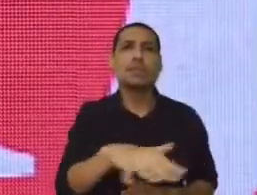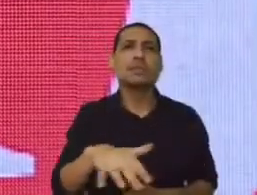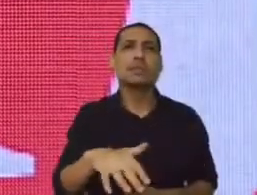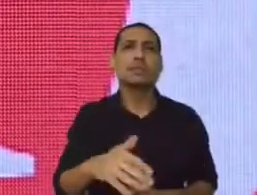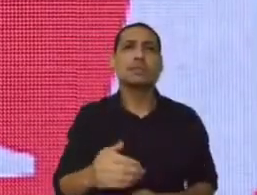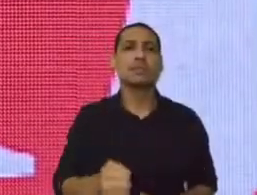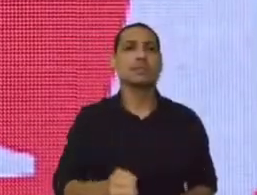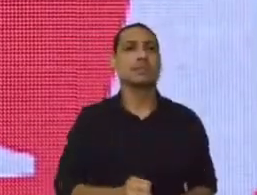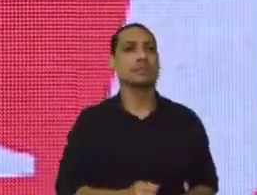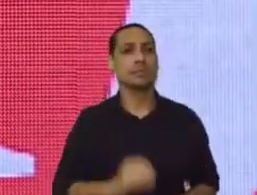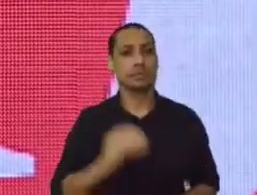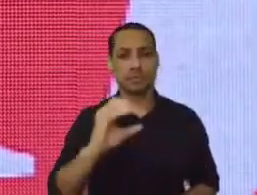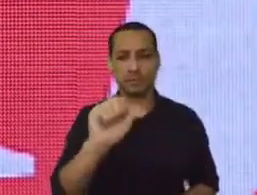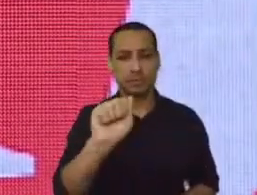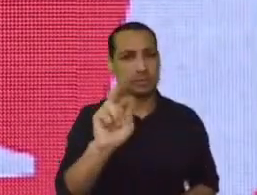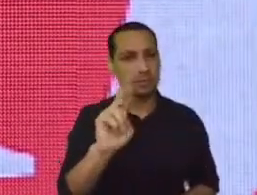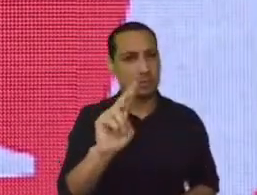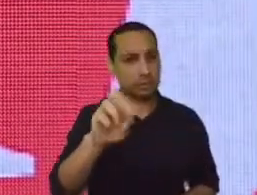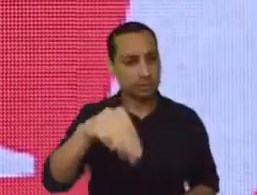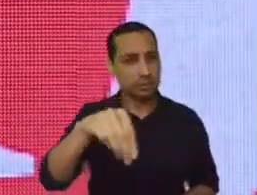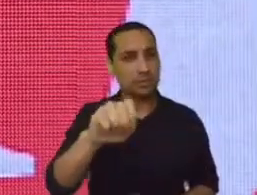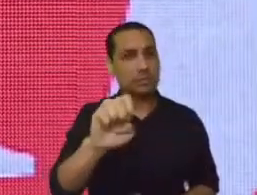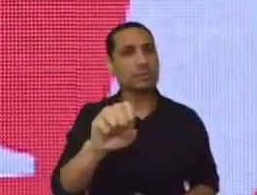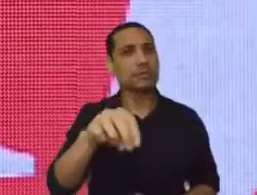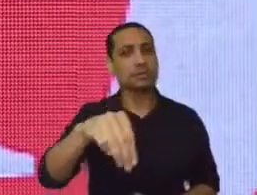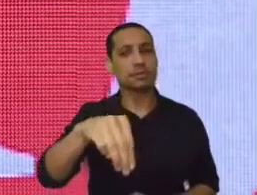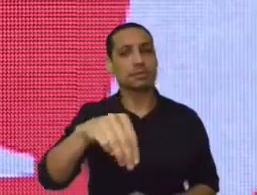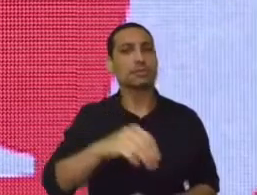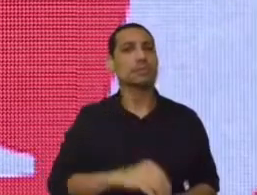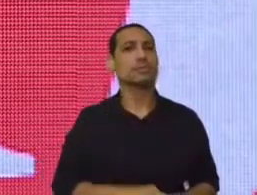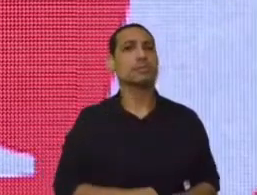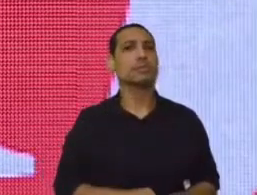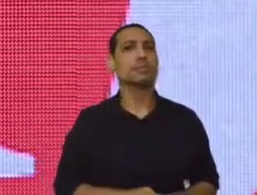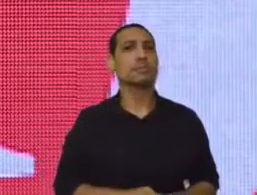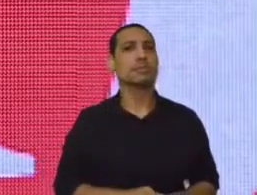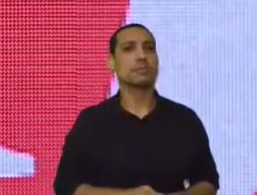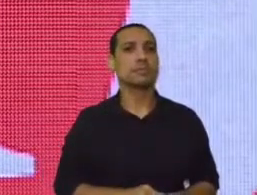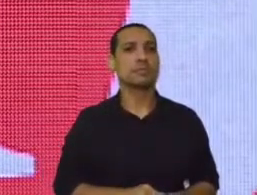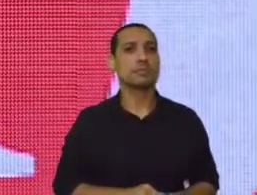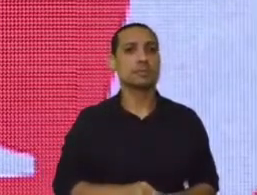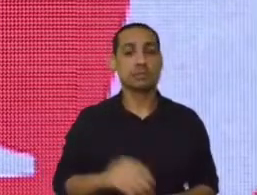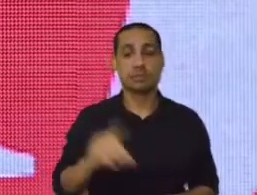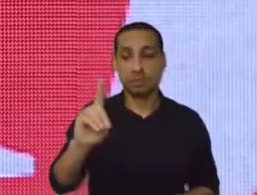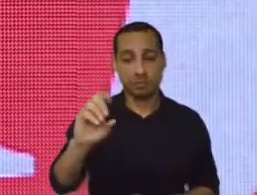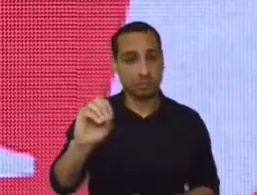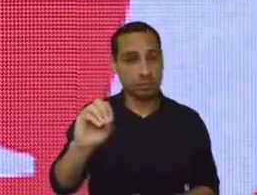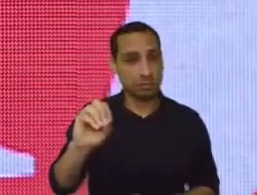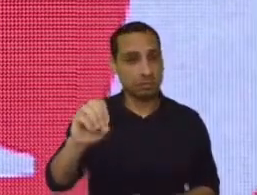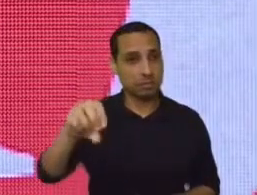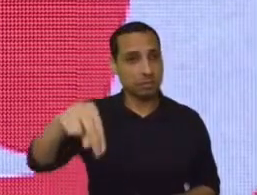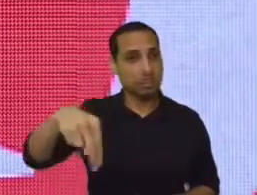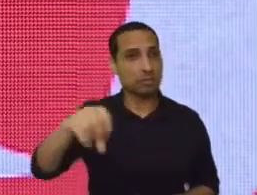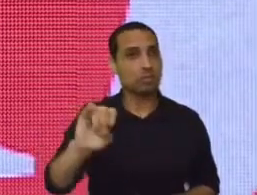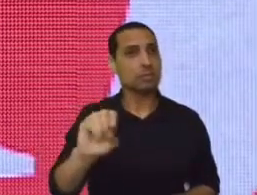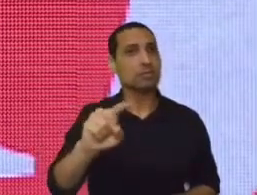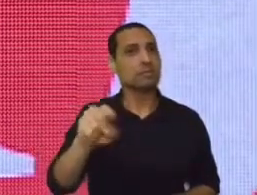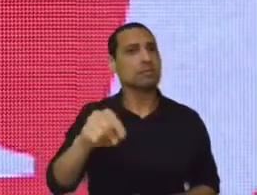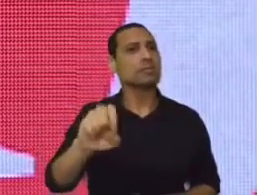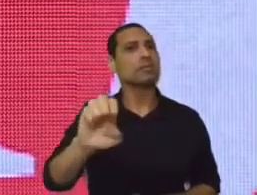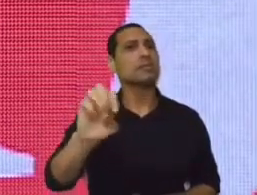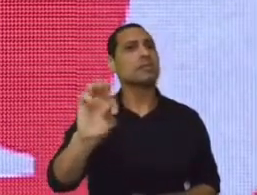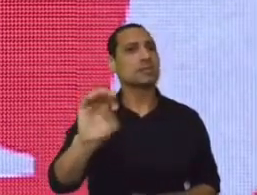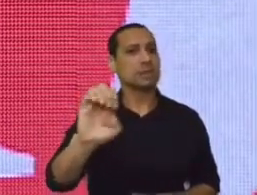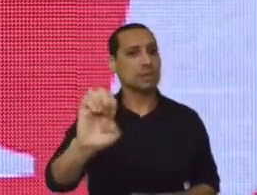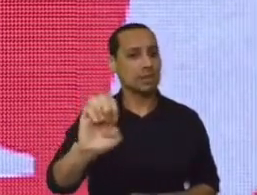secretário-geral adjunto. Quero, né, em nome deles, saudar todos os secretários, né, que trabalharam